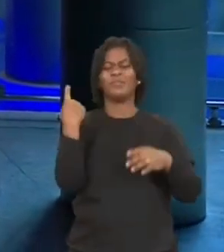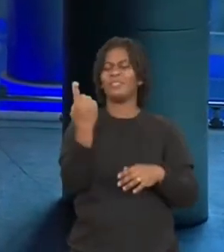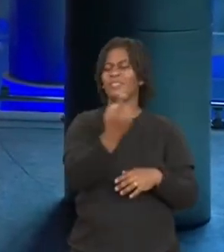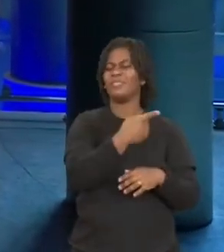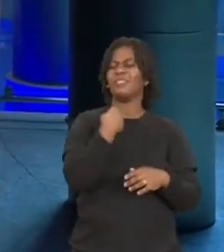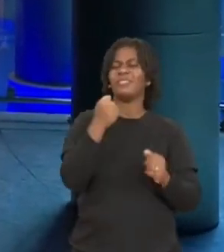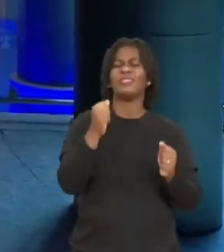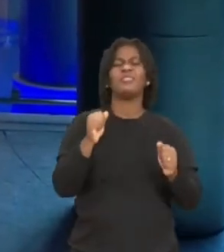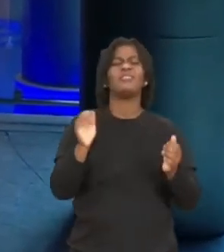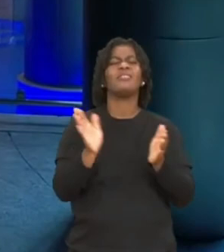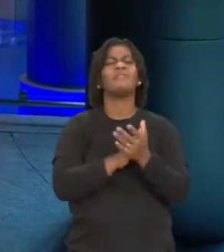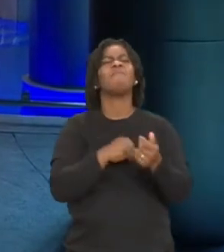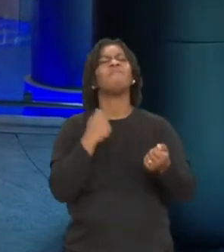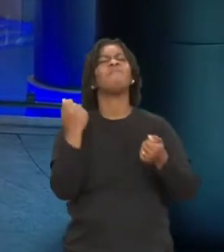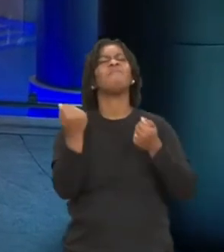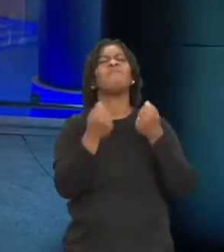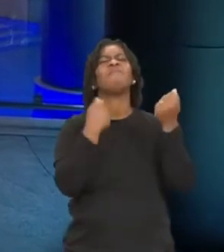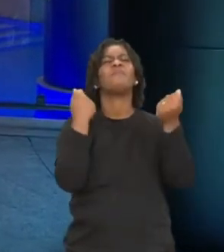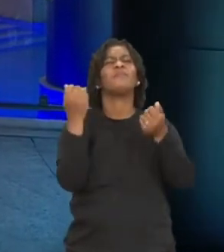Aleluia.